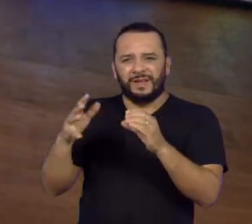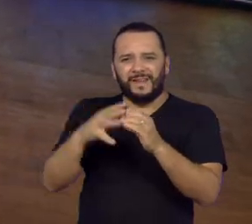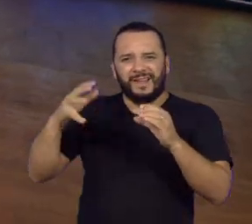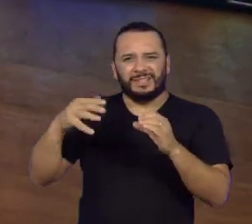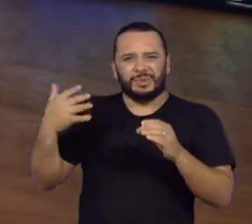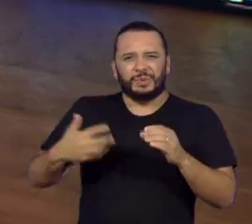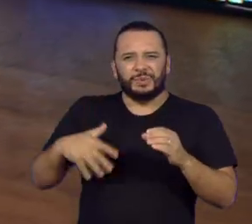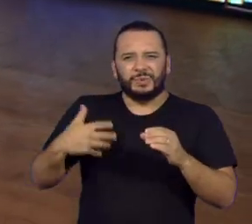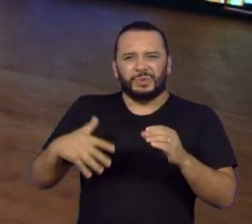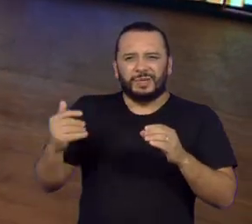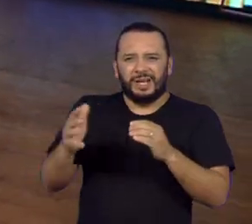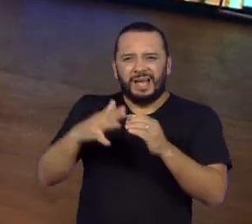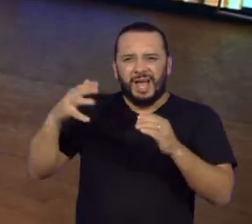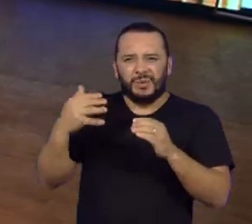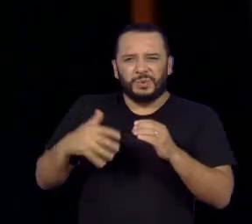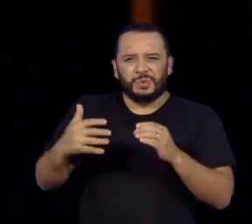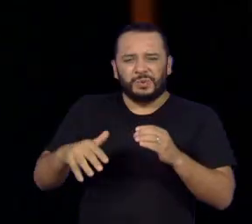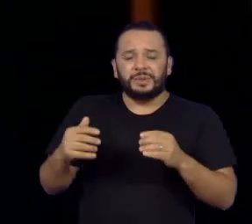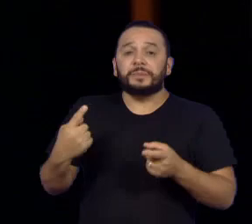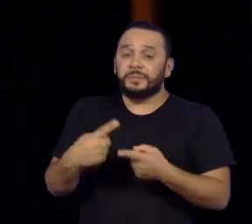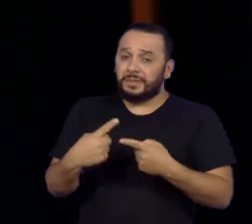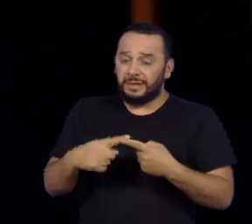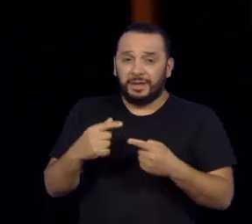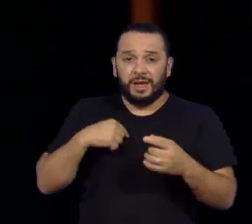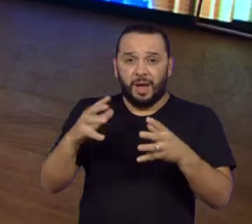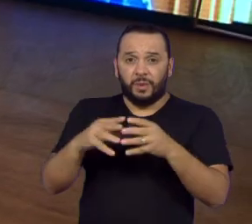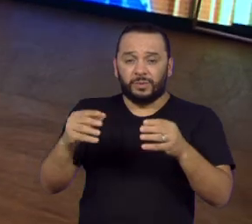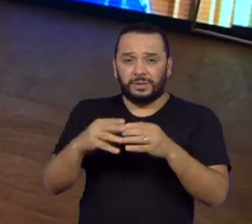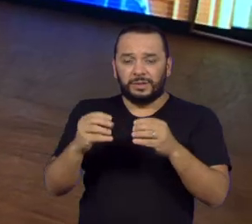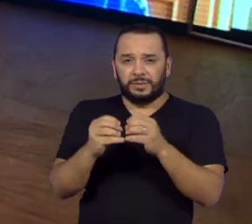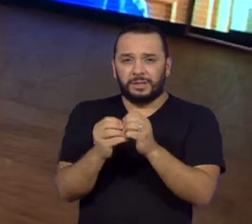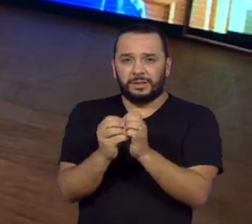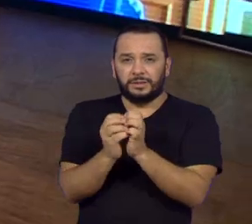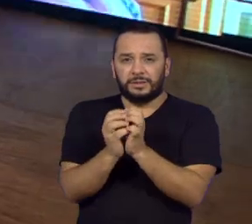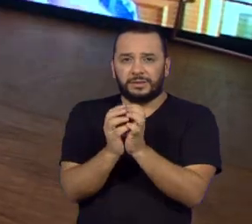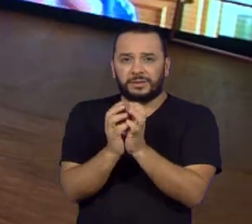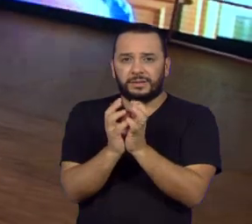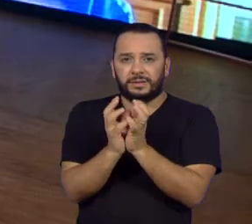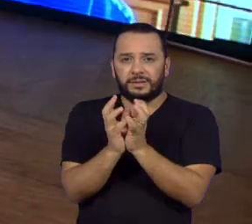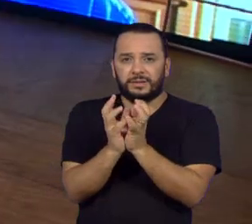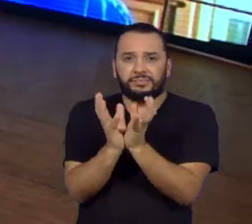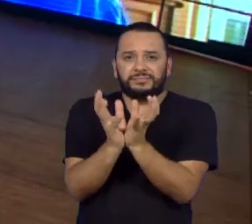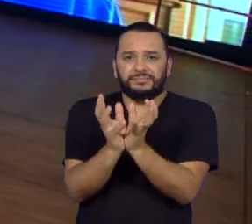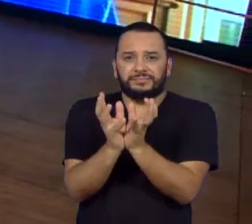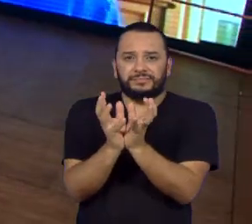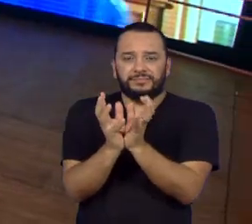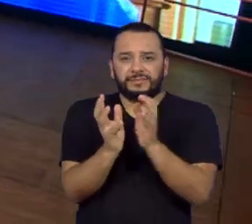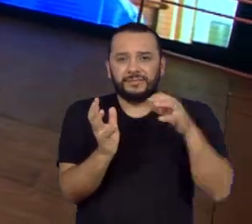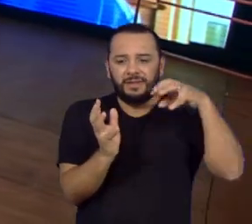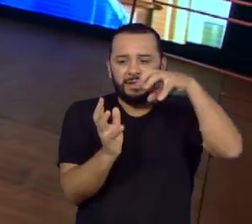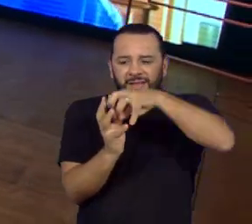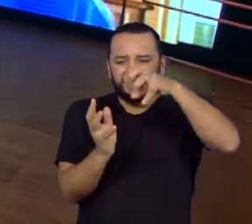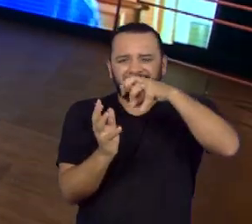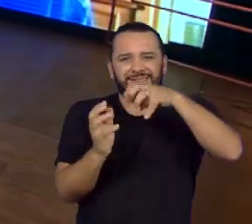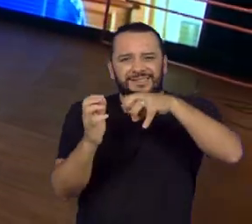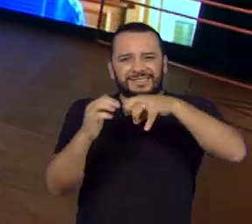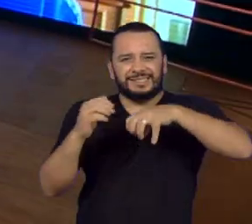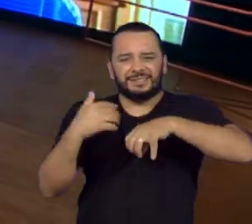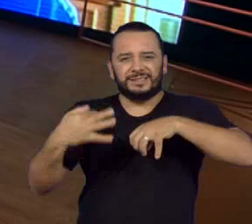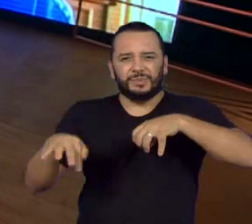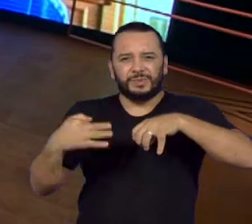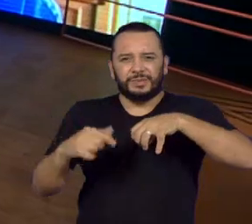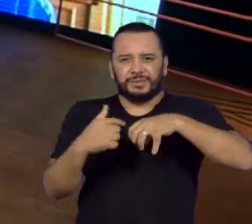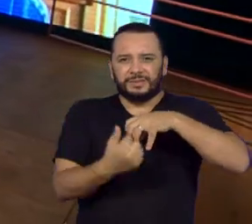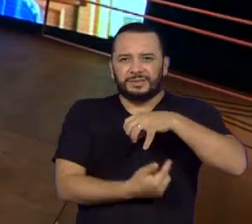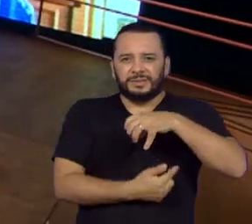dedos machucados, que o algodão, ele quando abre, ele deixa pontas, né? E isso era um dos